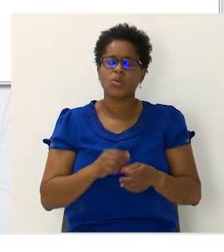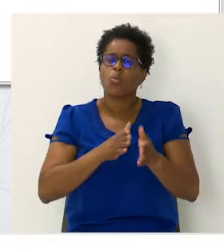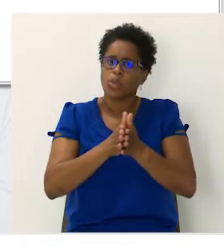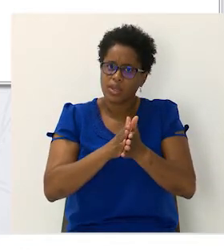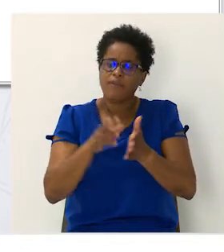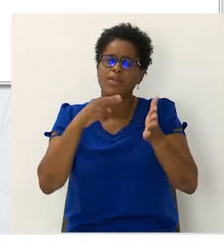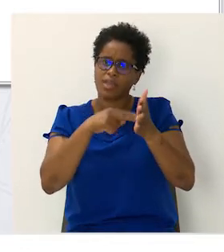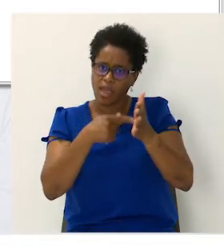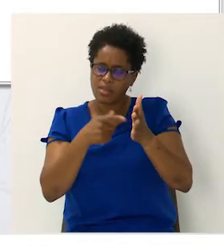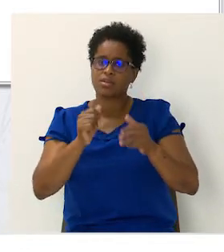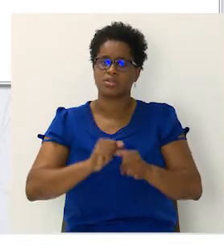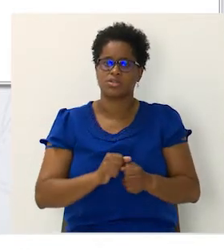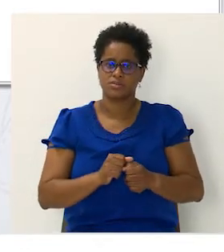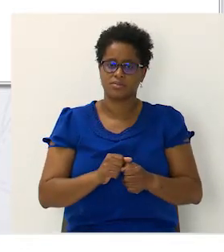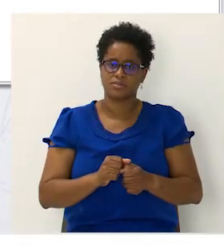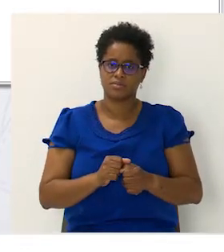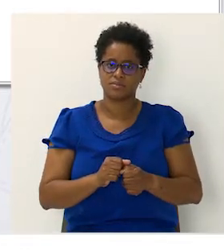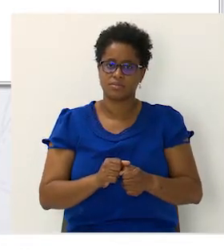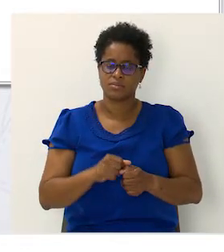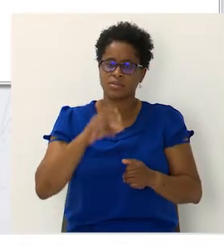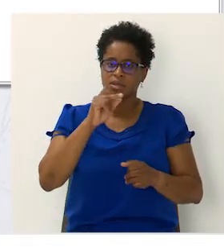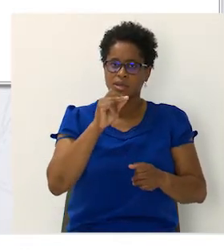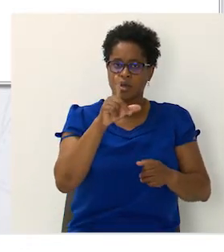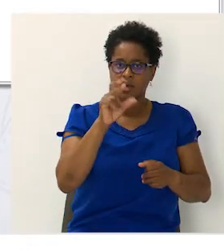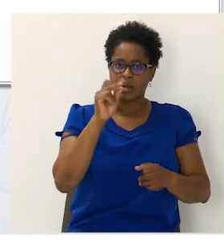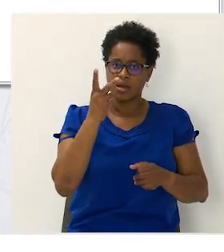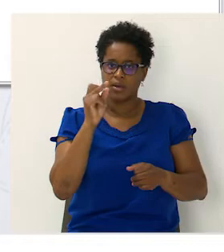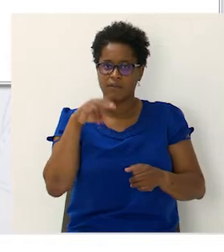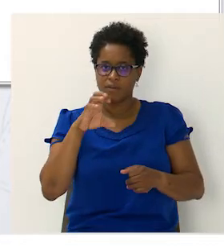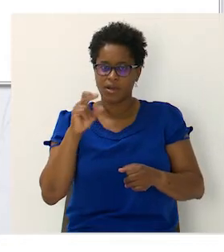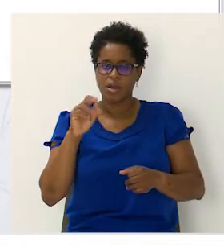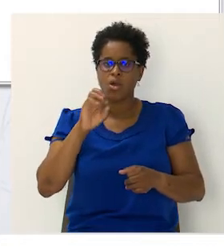Utilizava a técnica de alavanca ou de